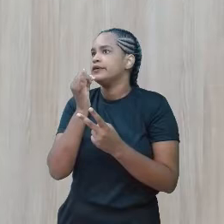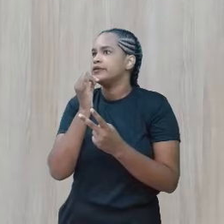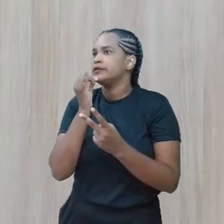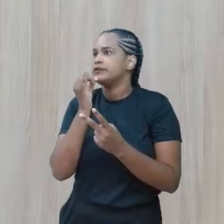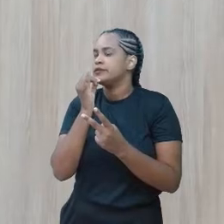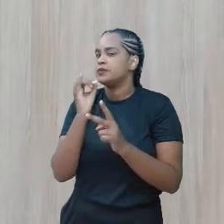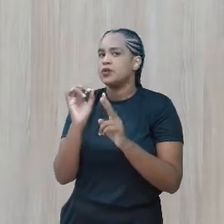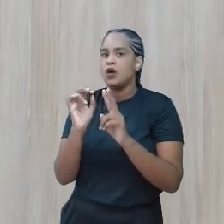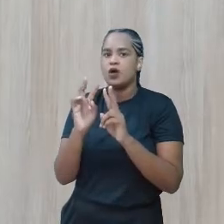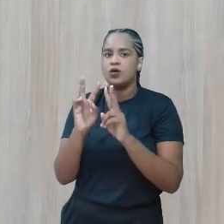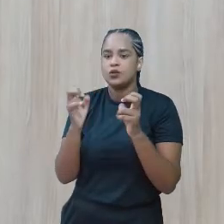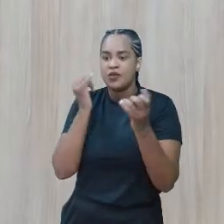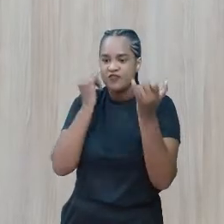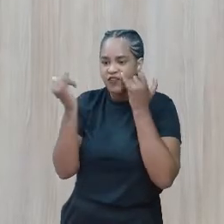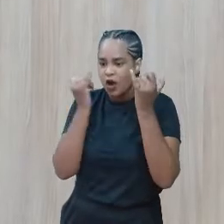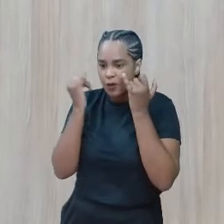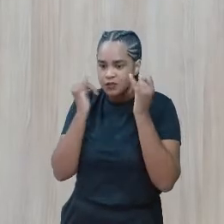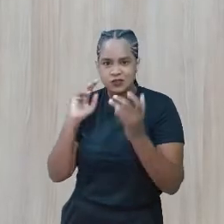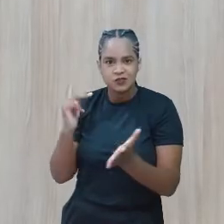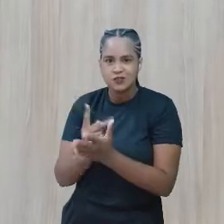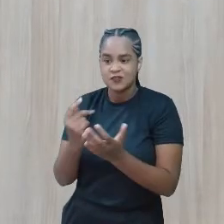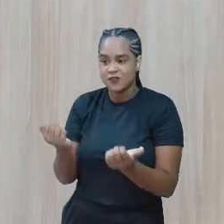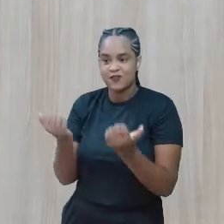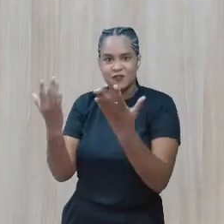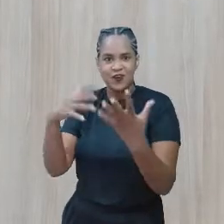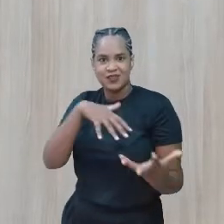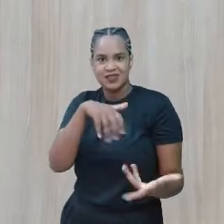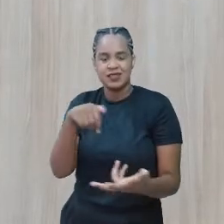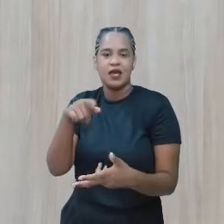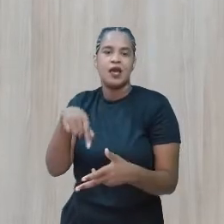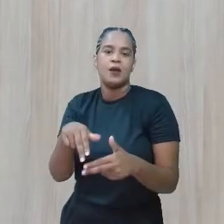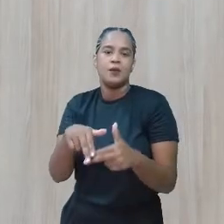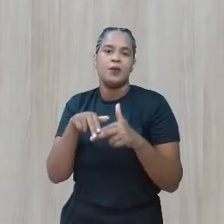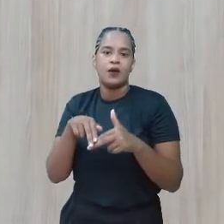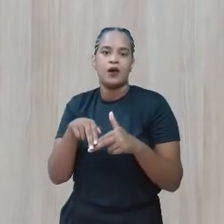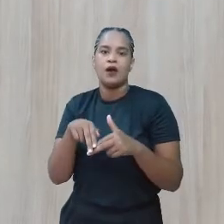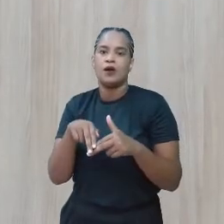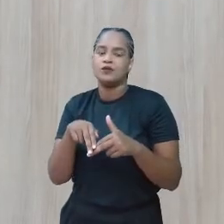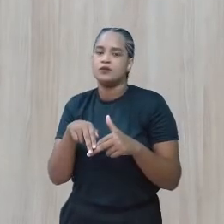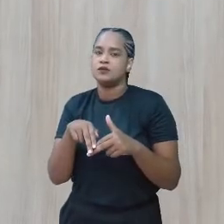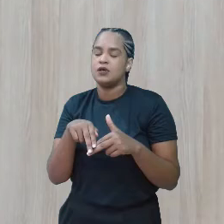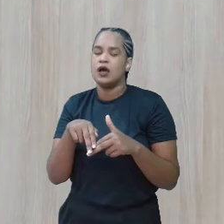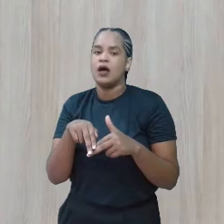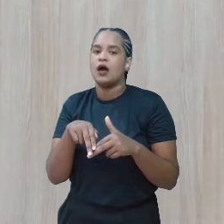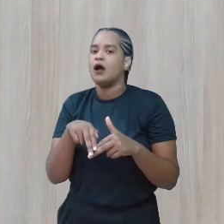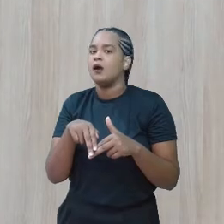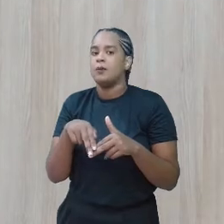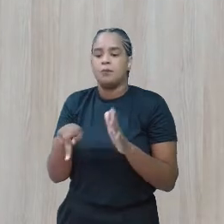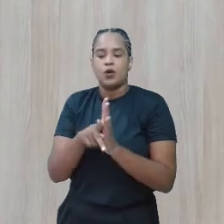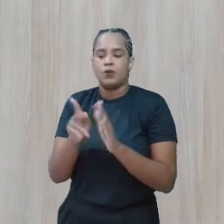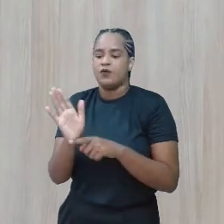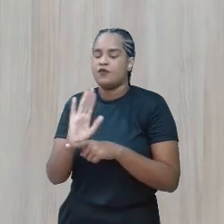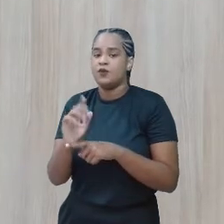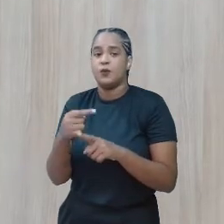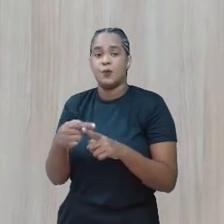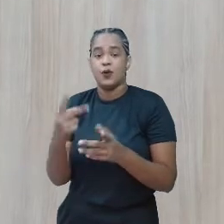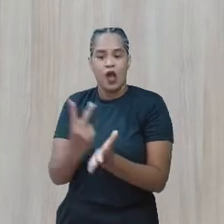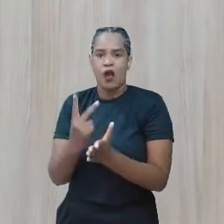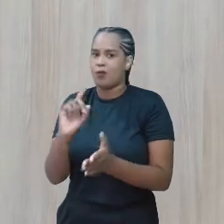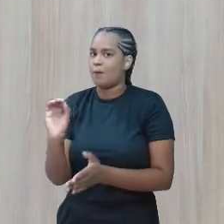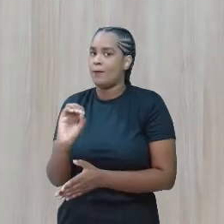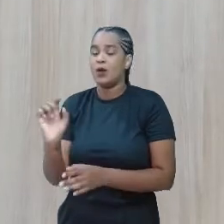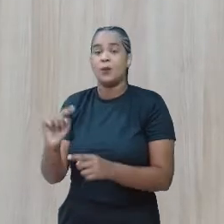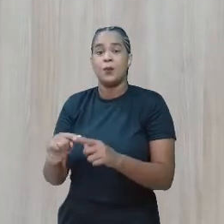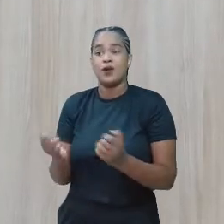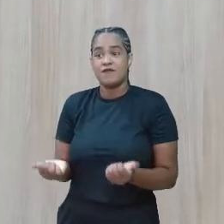suspense, que traz aí a informação do que está acontecendo, foi colocado. Na realidade, não acontece. Por quê? Porque